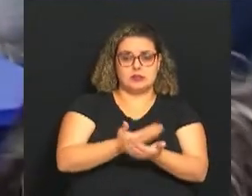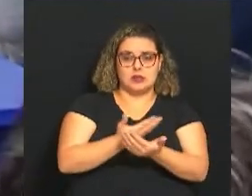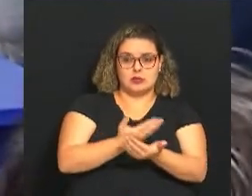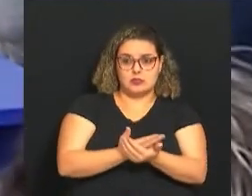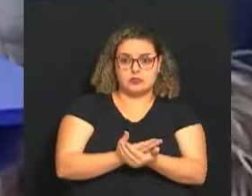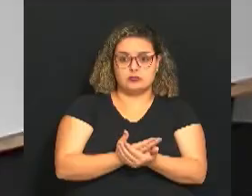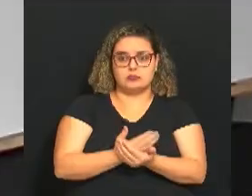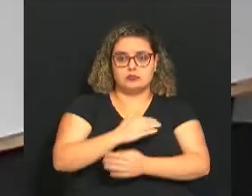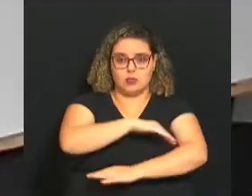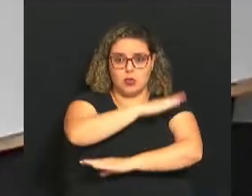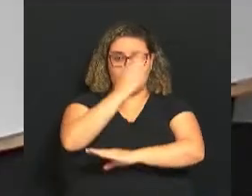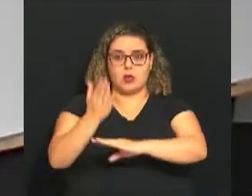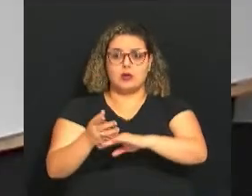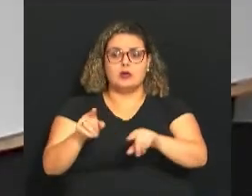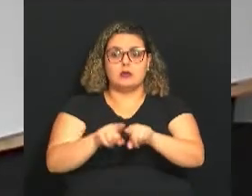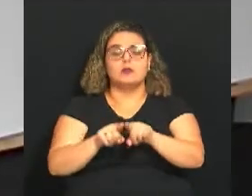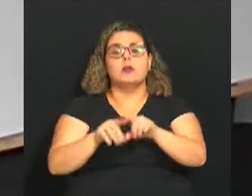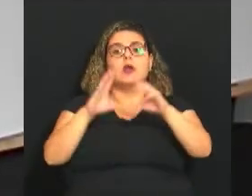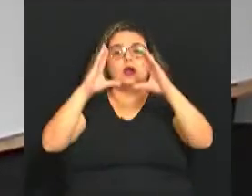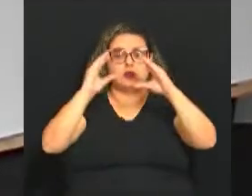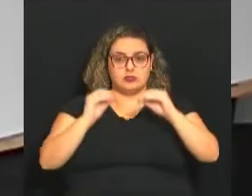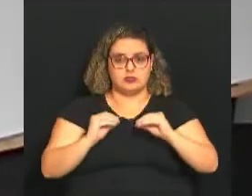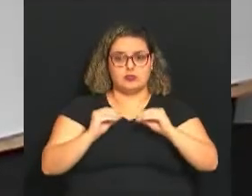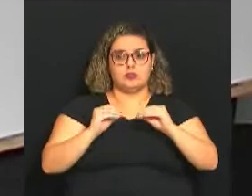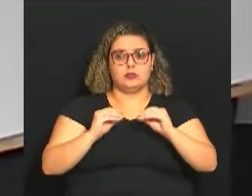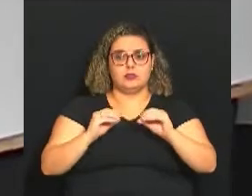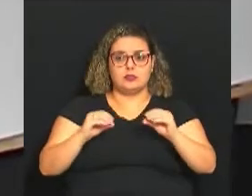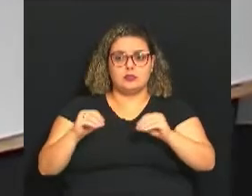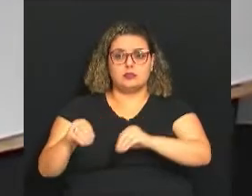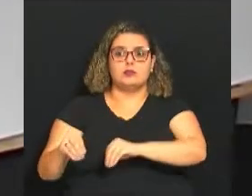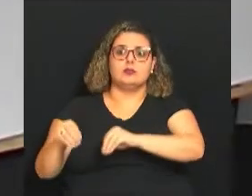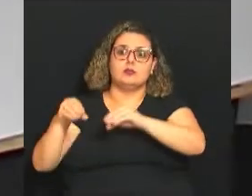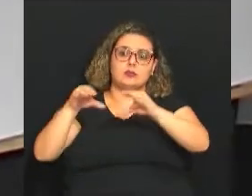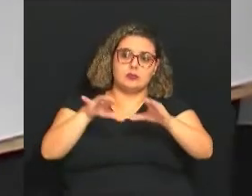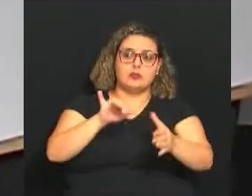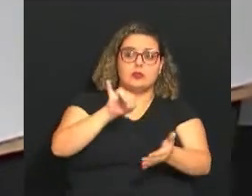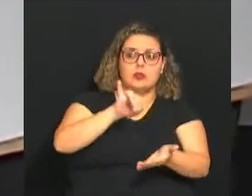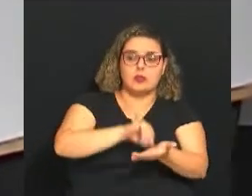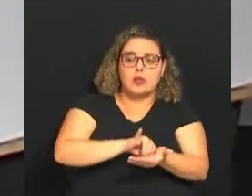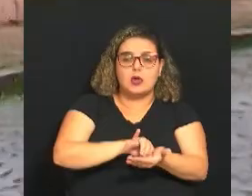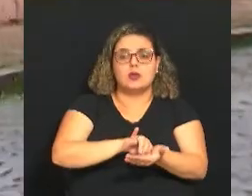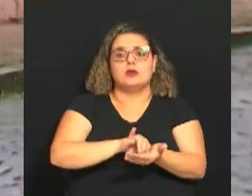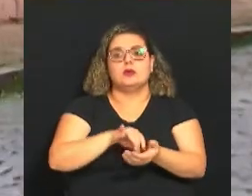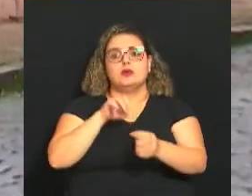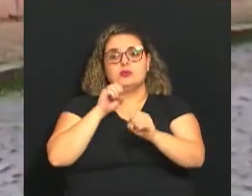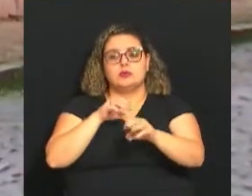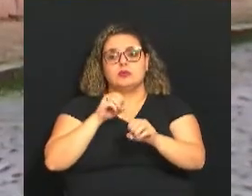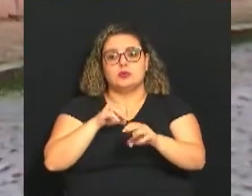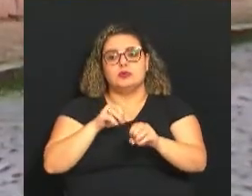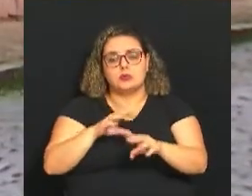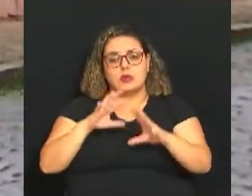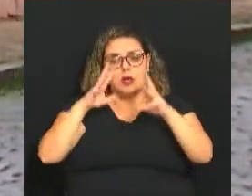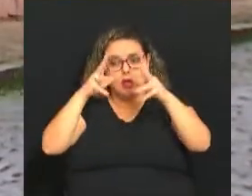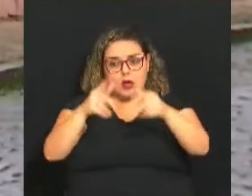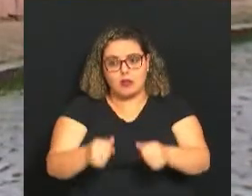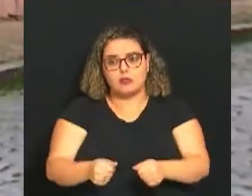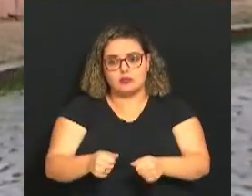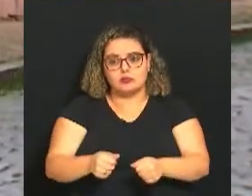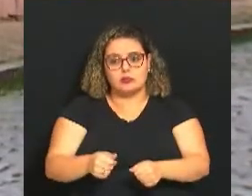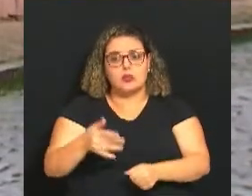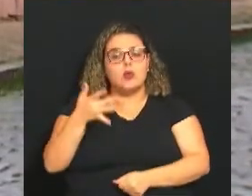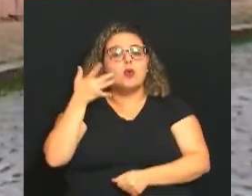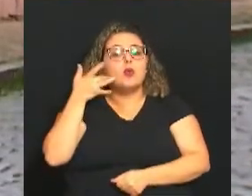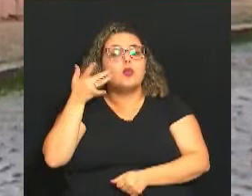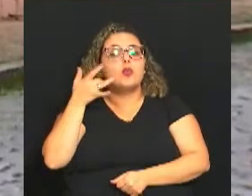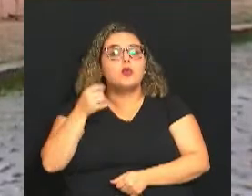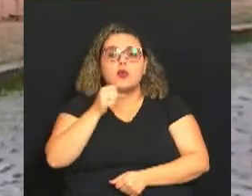e noturno. Elas serão transferidas para o Centro de Educação Integral. O antigo Teatro Bento Quirino também